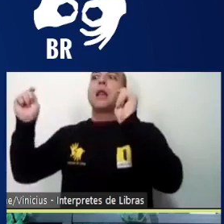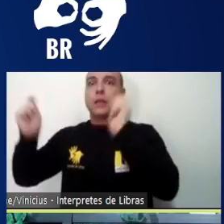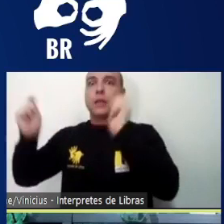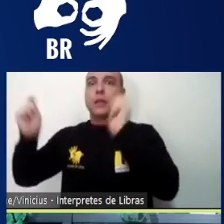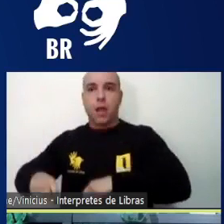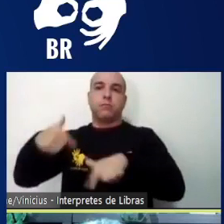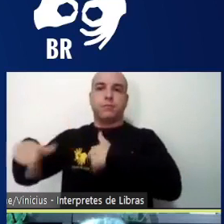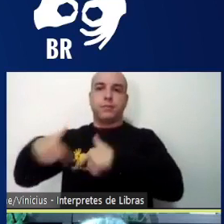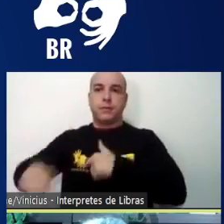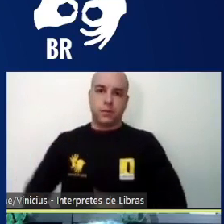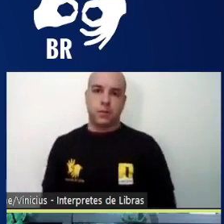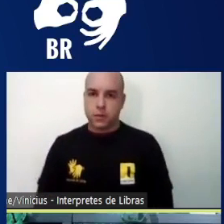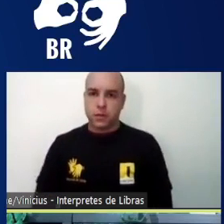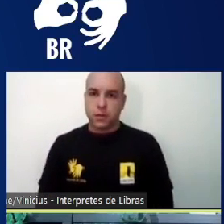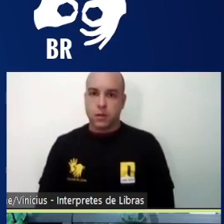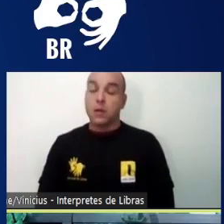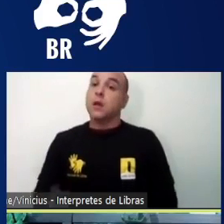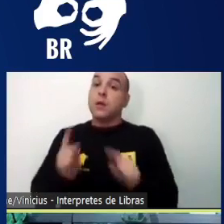Não tem saída.